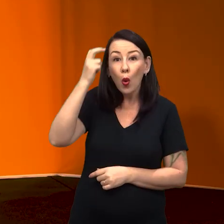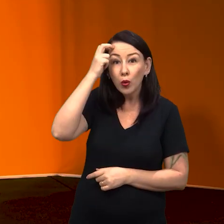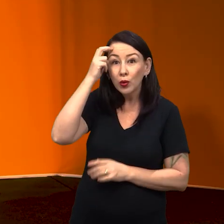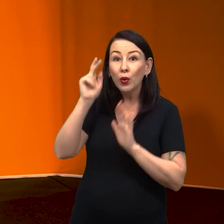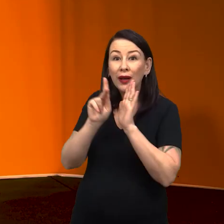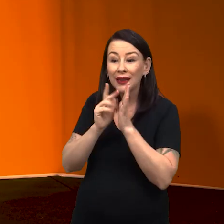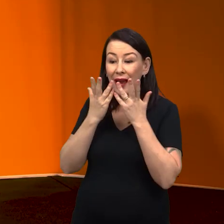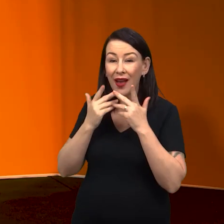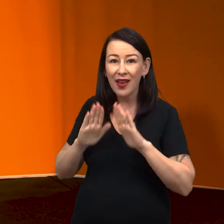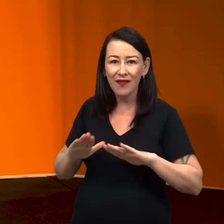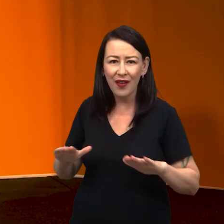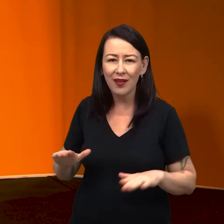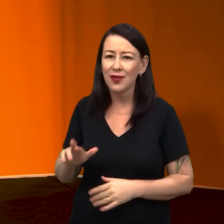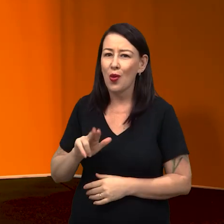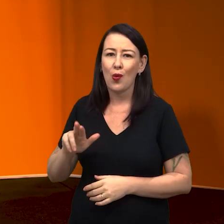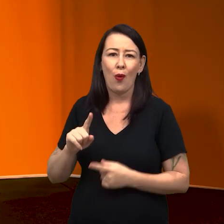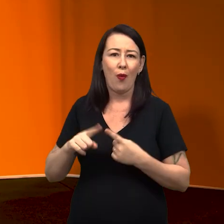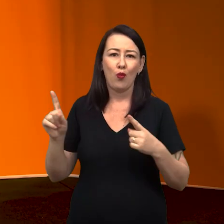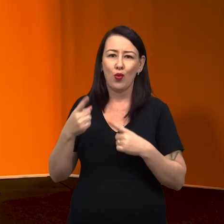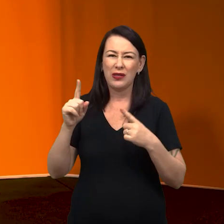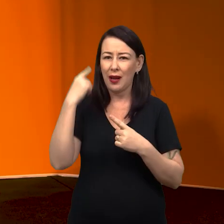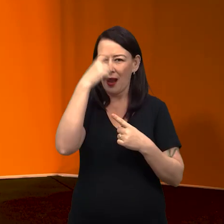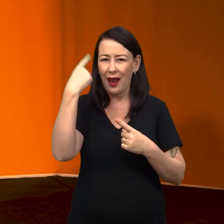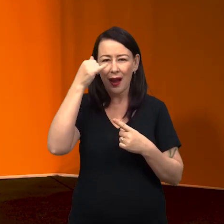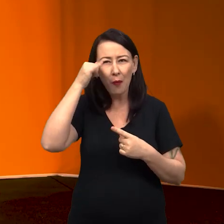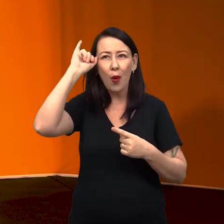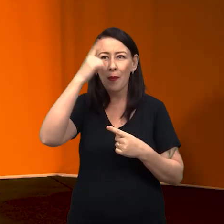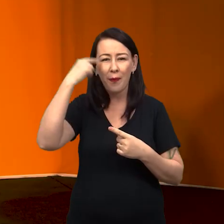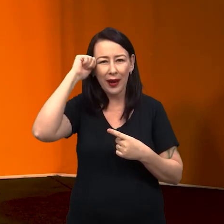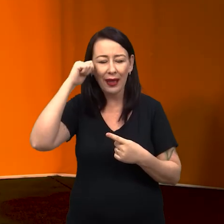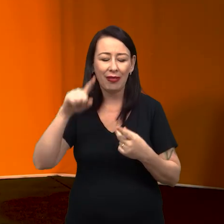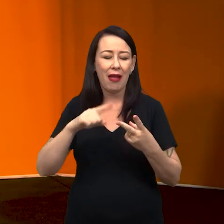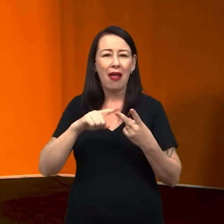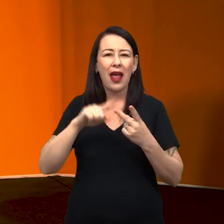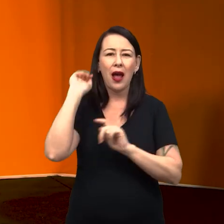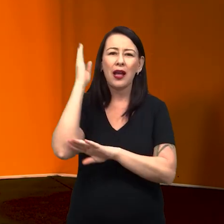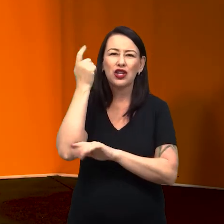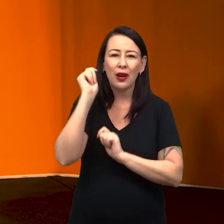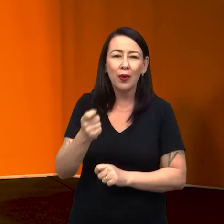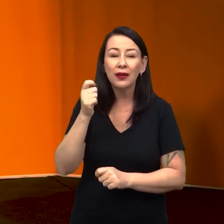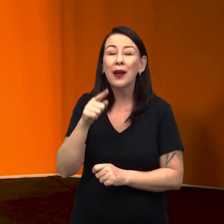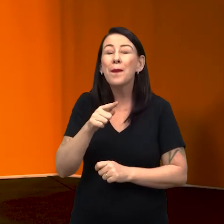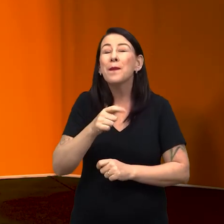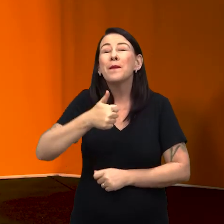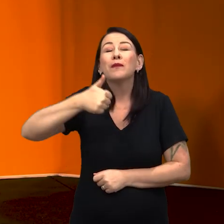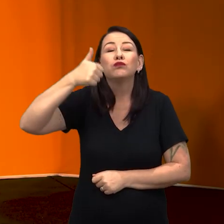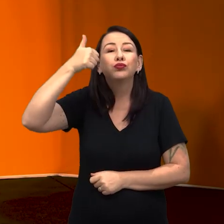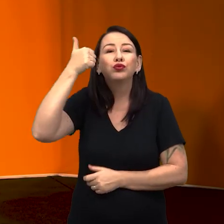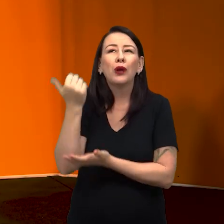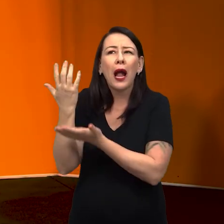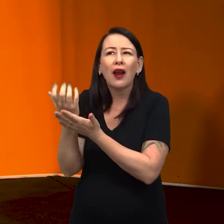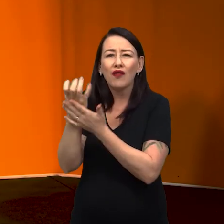só Atirei o Pau no Gato, Boi da Cara Preta. Essas são as que foram mais gravadas